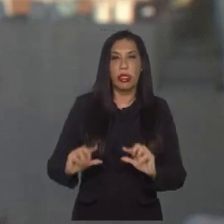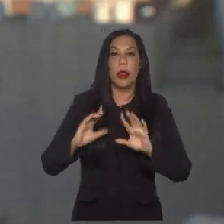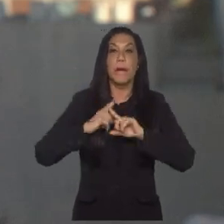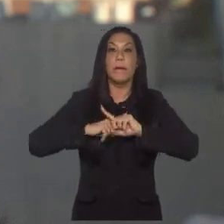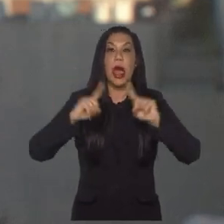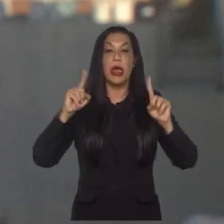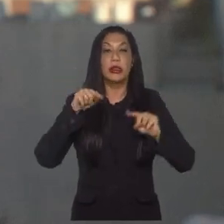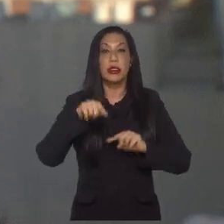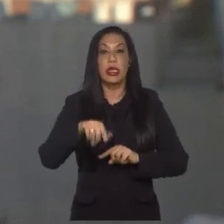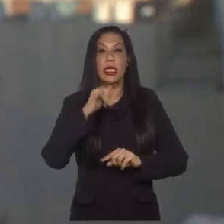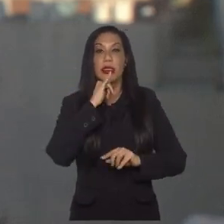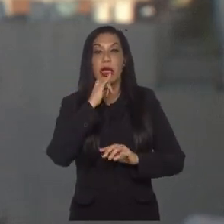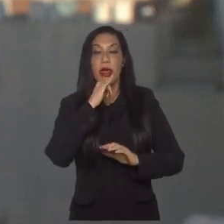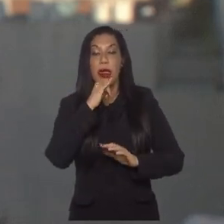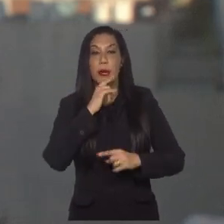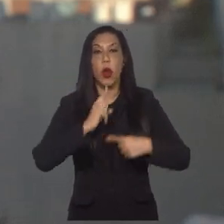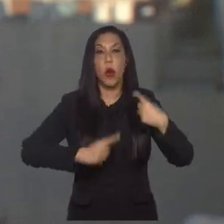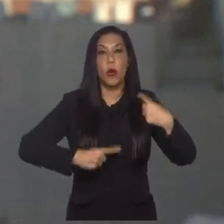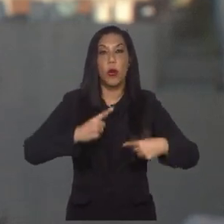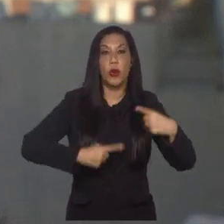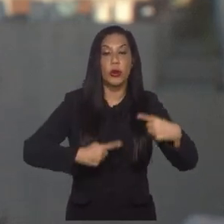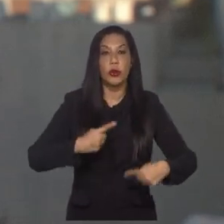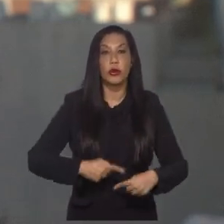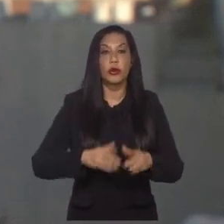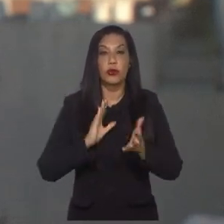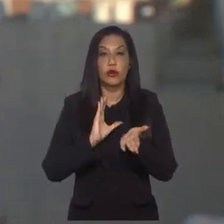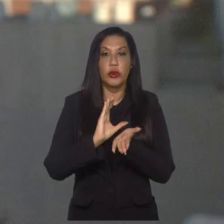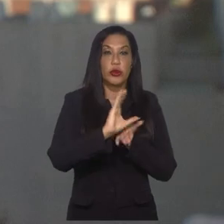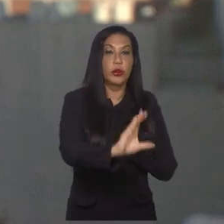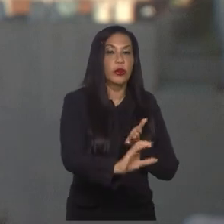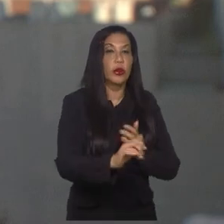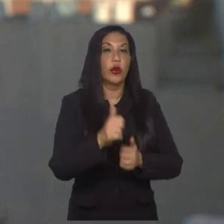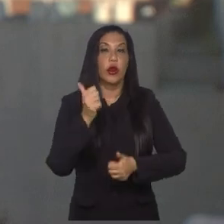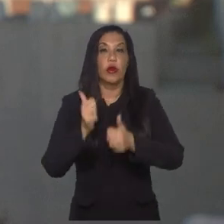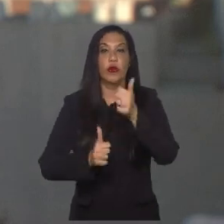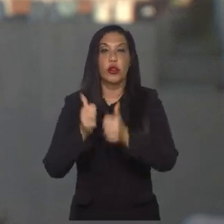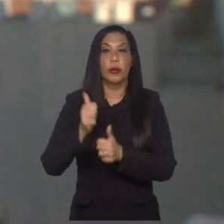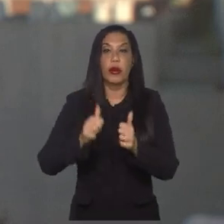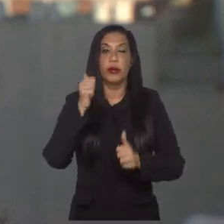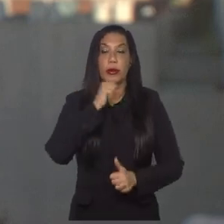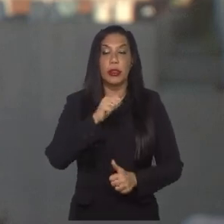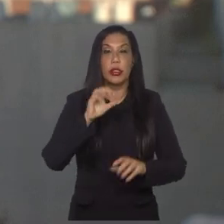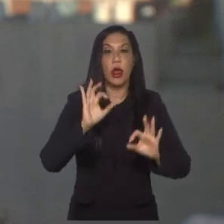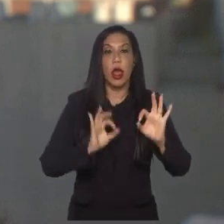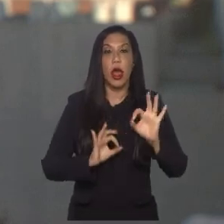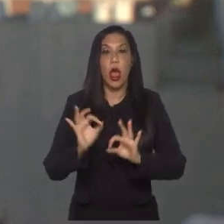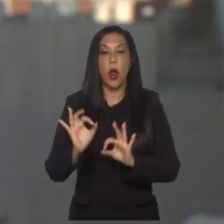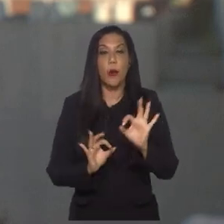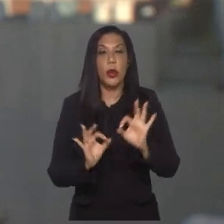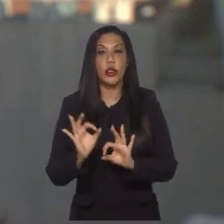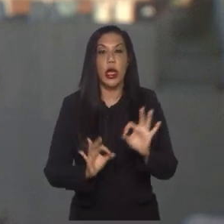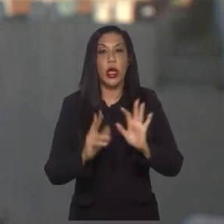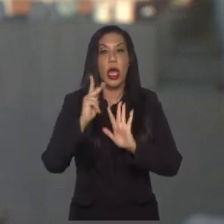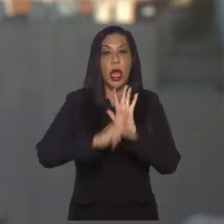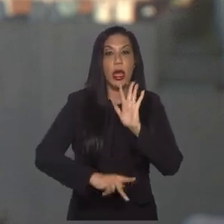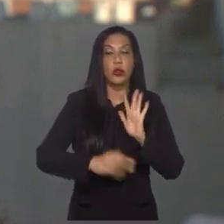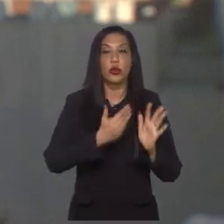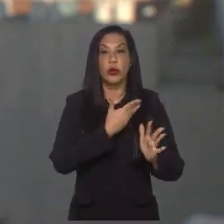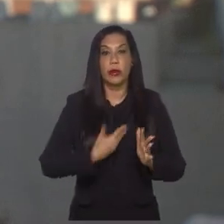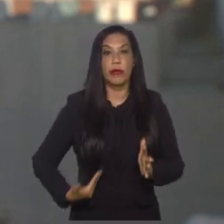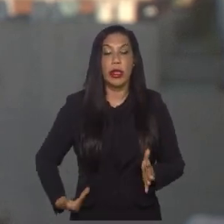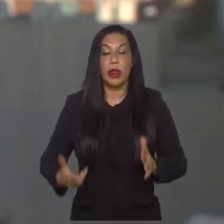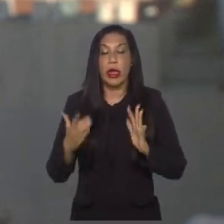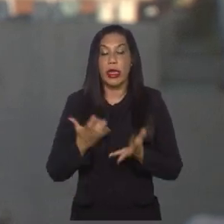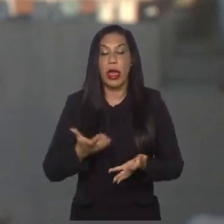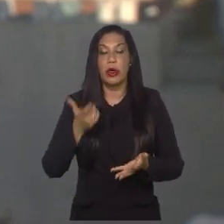é um programa estatal. O investimento no futebol feminino chinês é um programa de governo, e eles querem, né, o governo quer colher esses frutos até